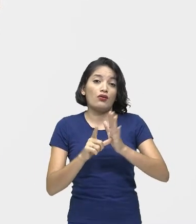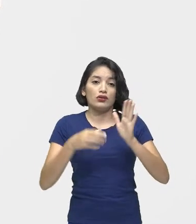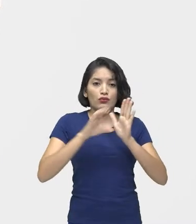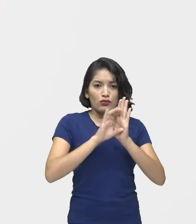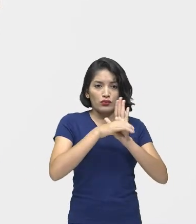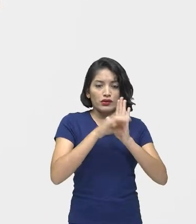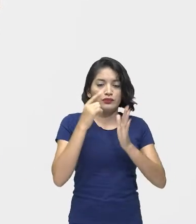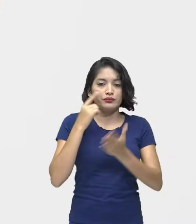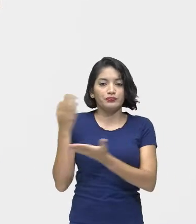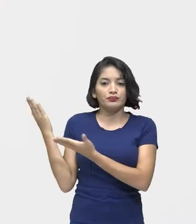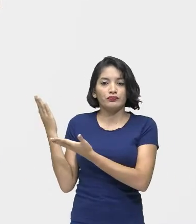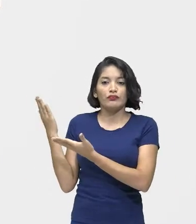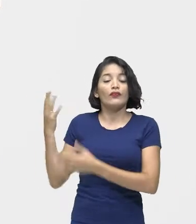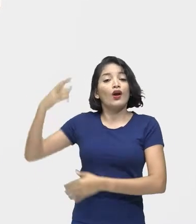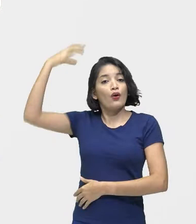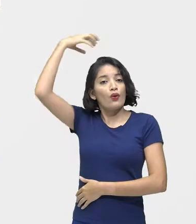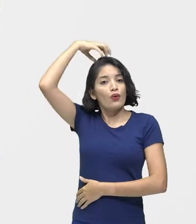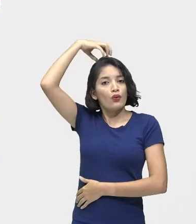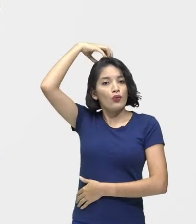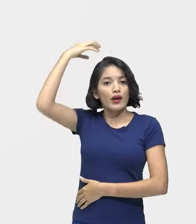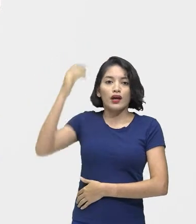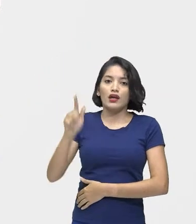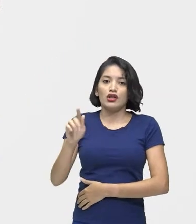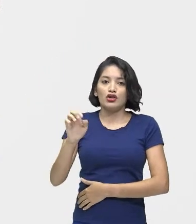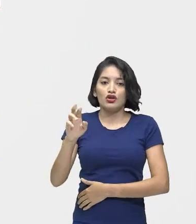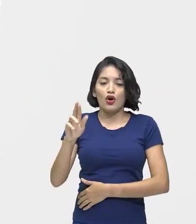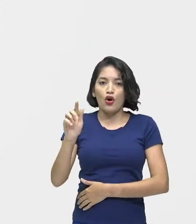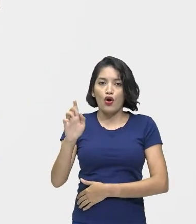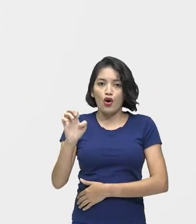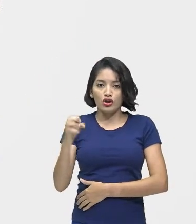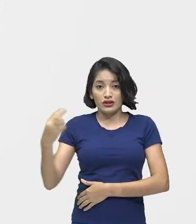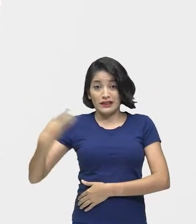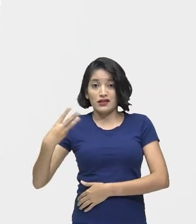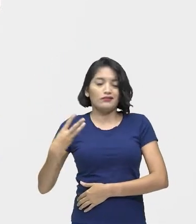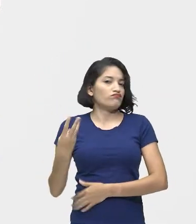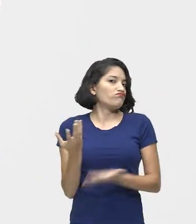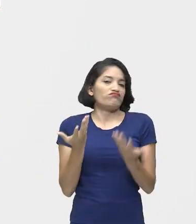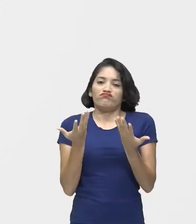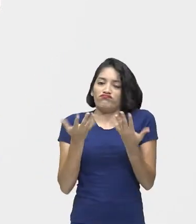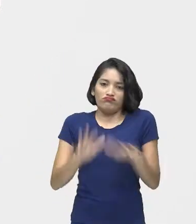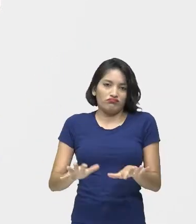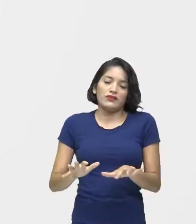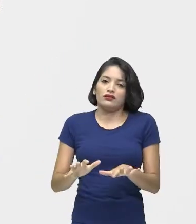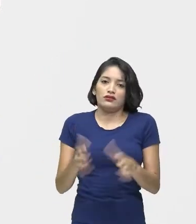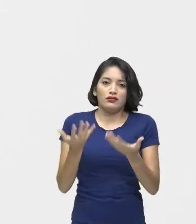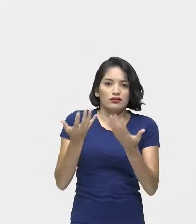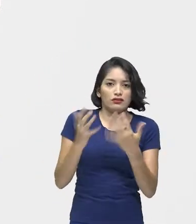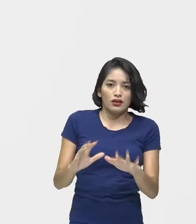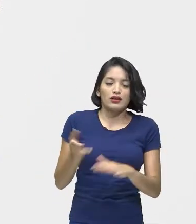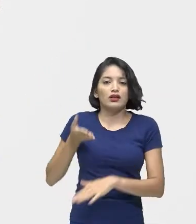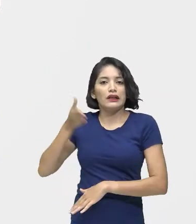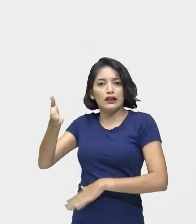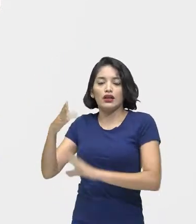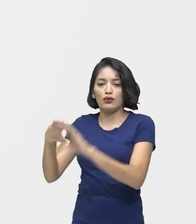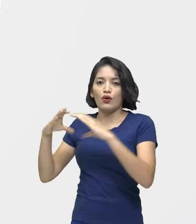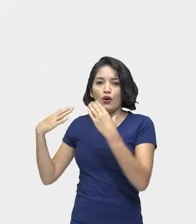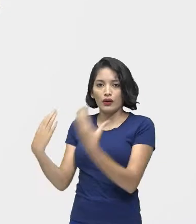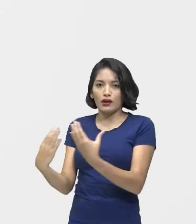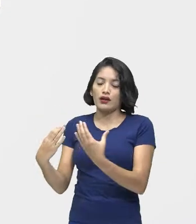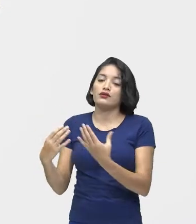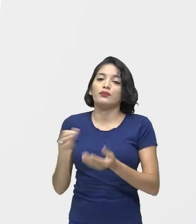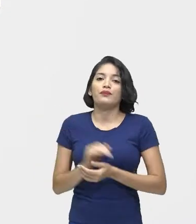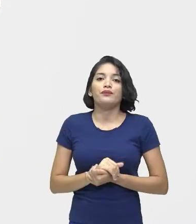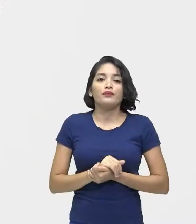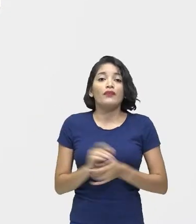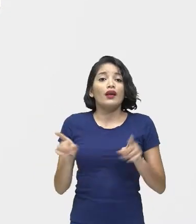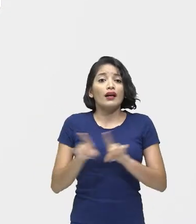aí. George III, né, não aceitou, obviamente, as leis, o Congresso. Ele vai ainda